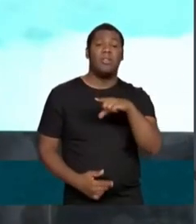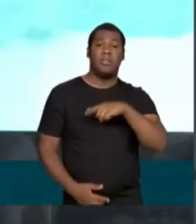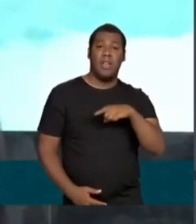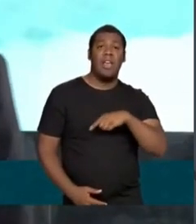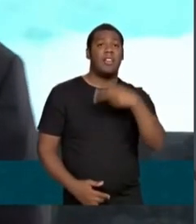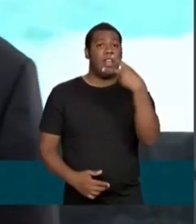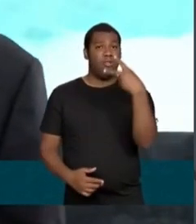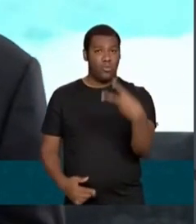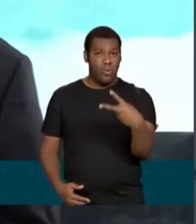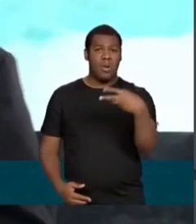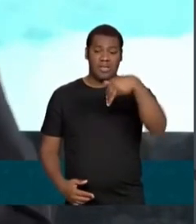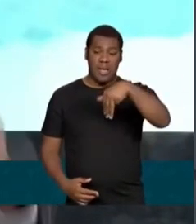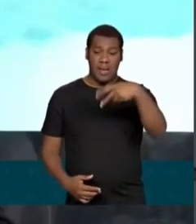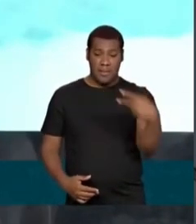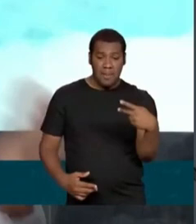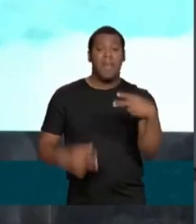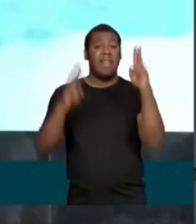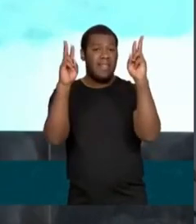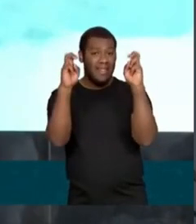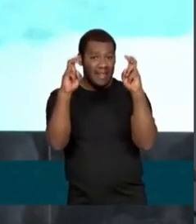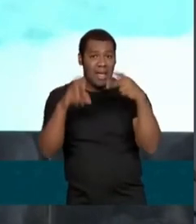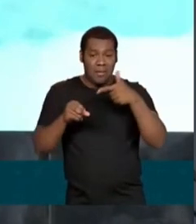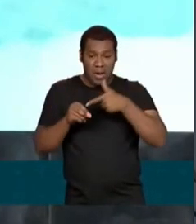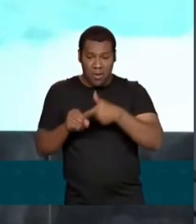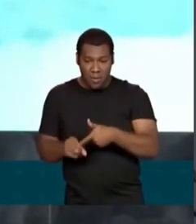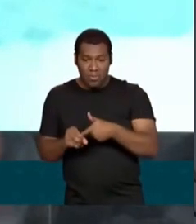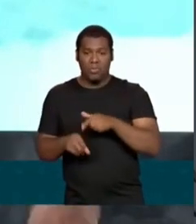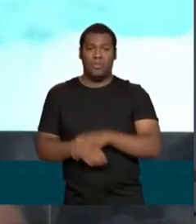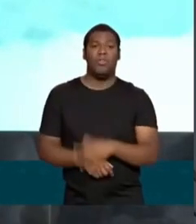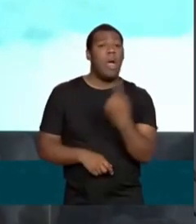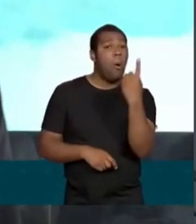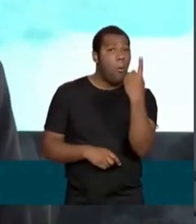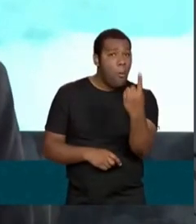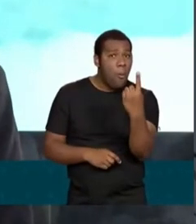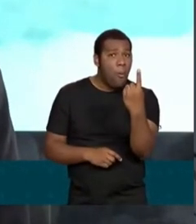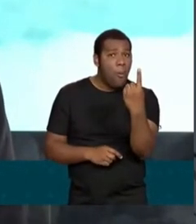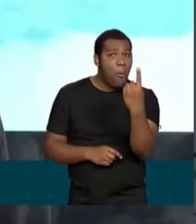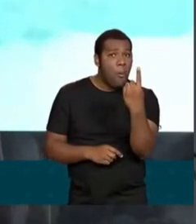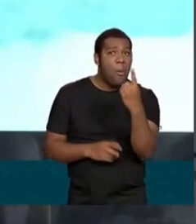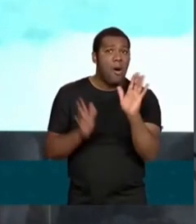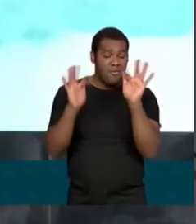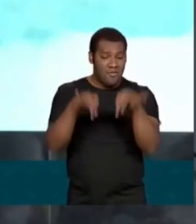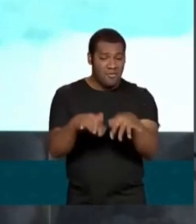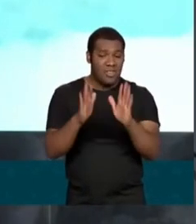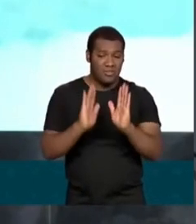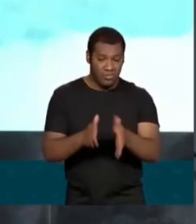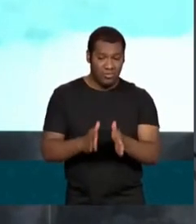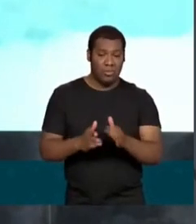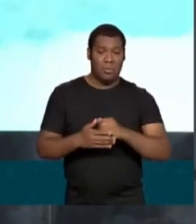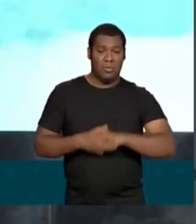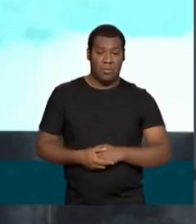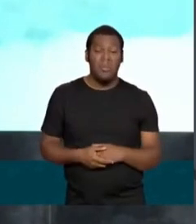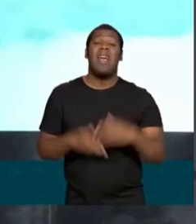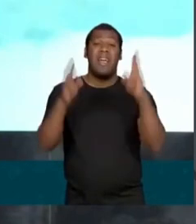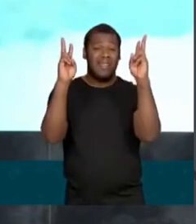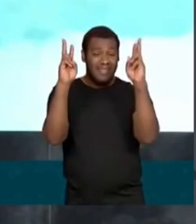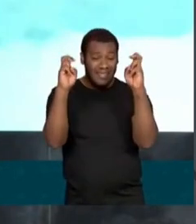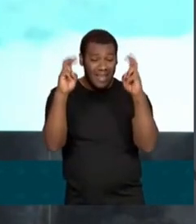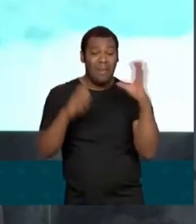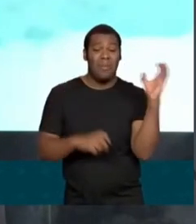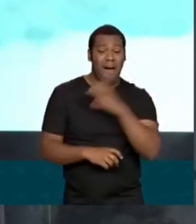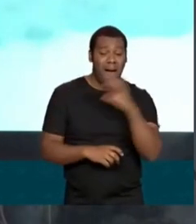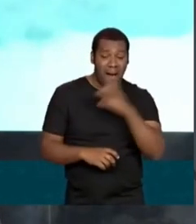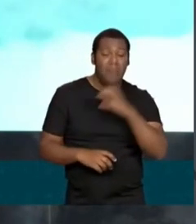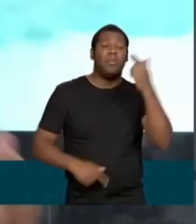que tratam desse tema de combustíveis uma já venceu a outra inclusive porque foi um MP que alterou a primeira então é um tema que rapidamente